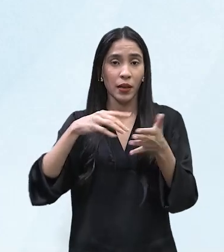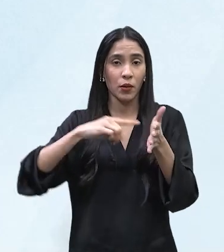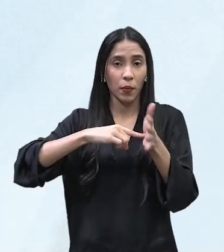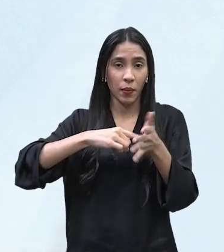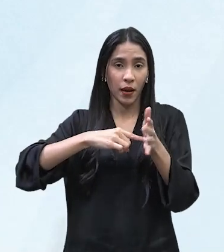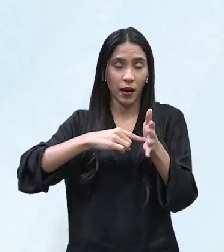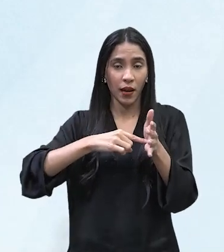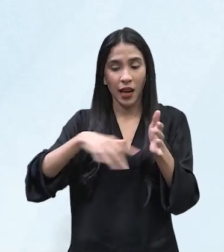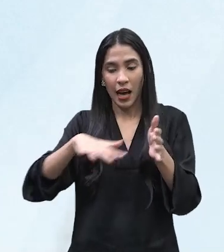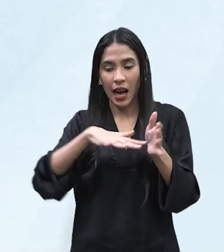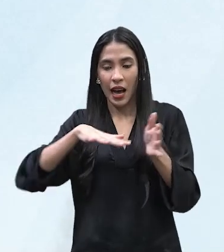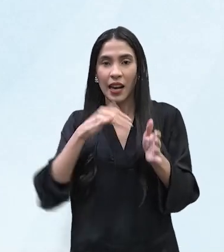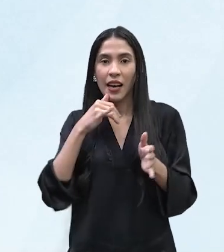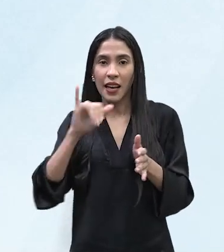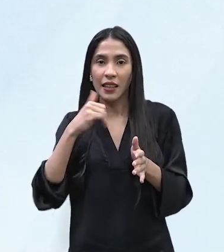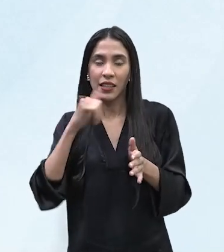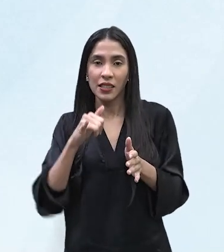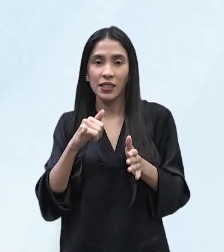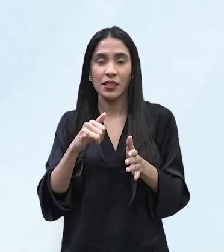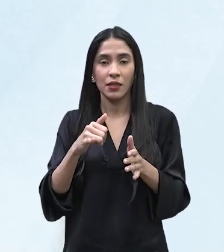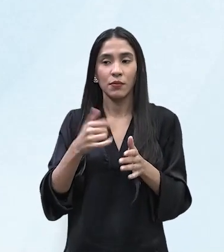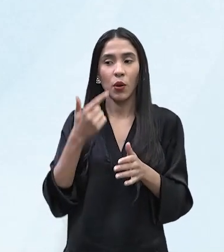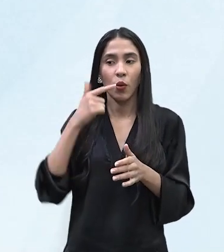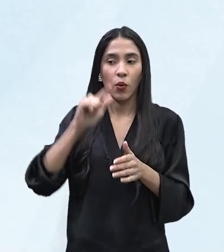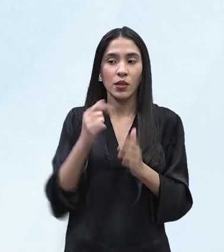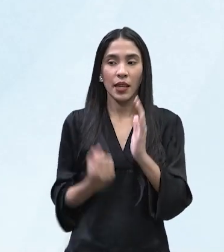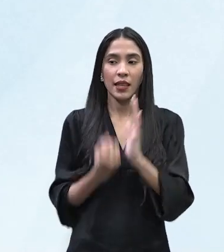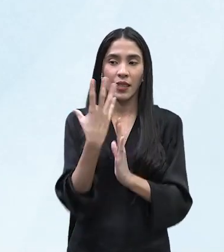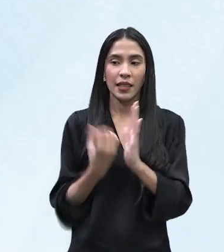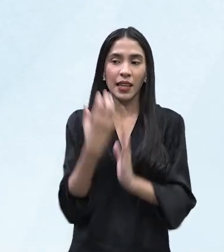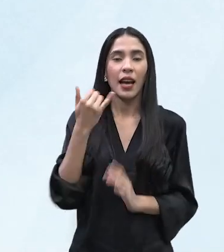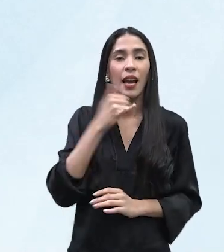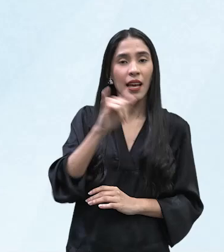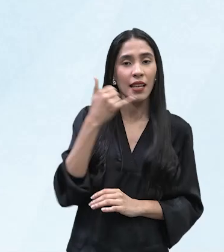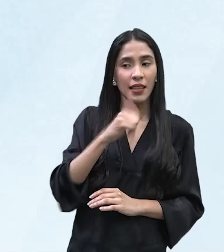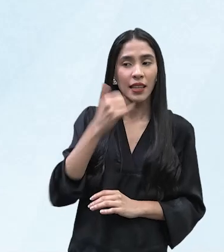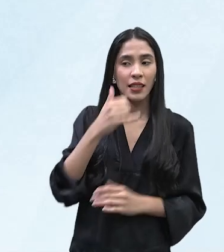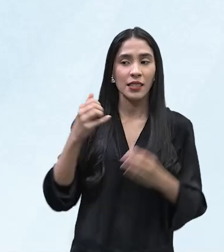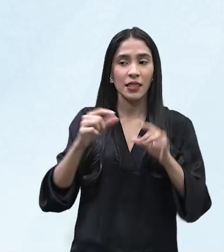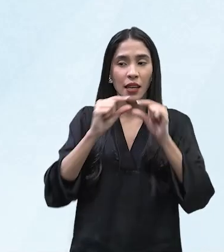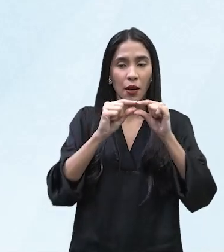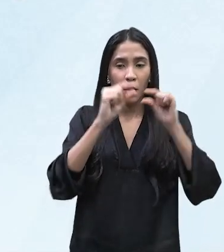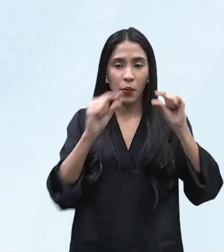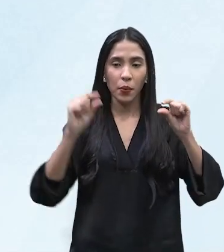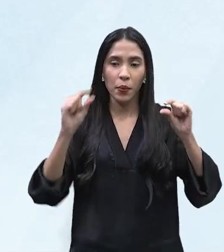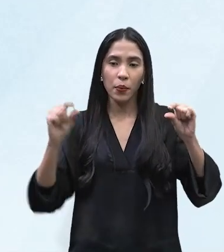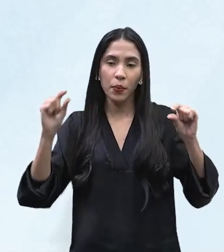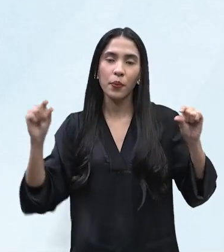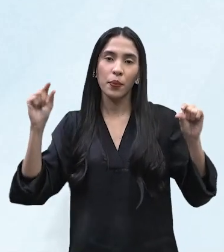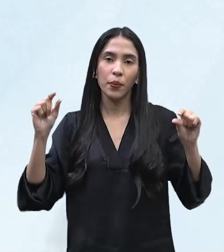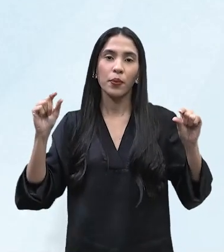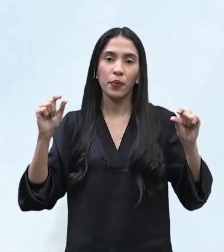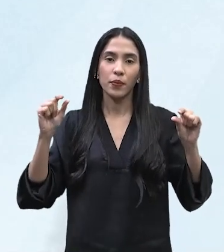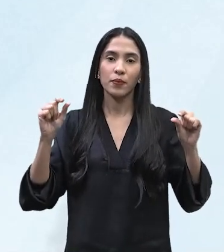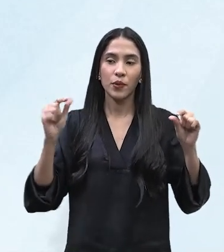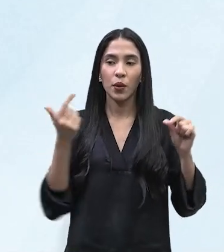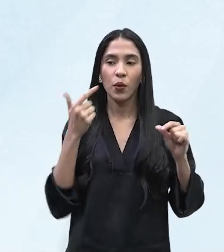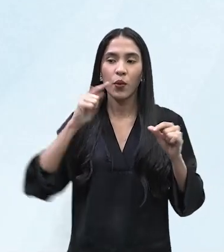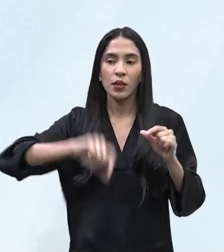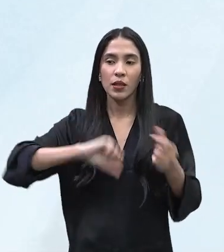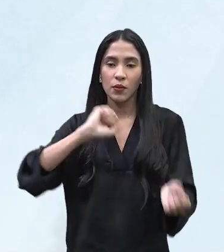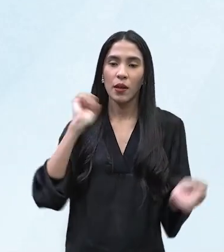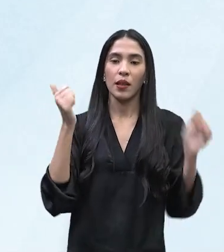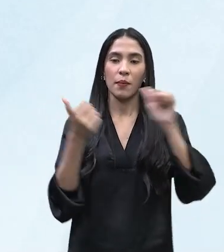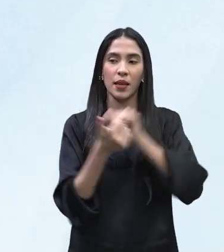rotor dentro de um campo magnético gera uma corrente elétrica nos fios condutores, convertendo assim